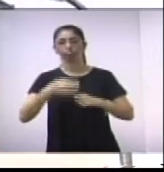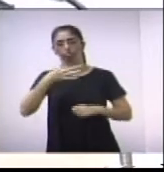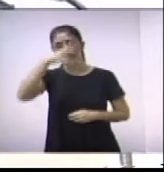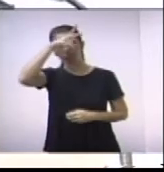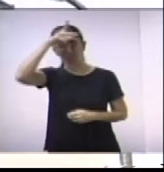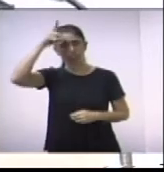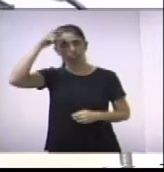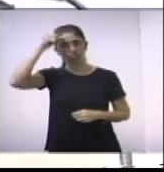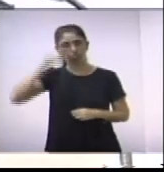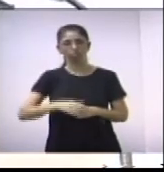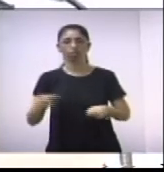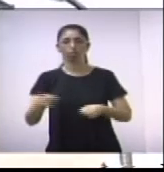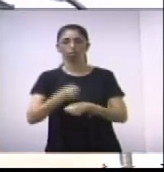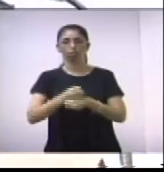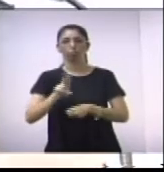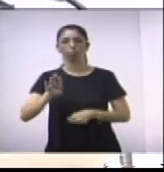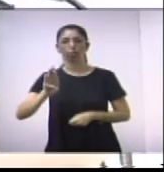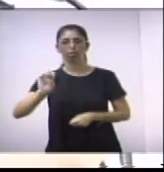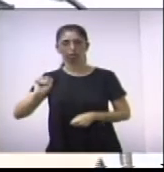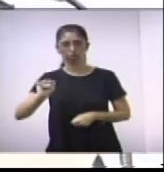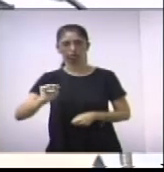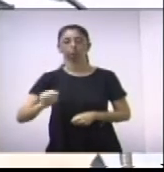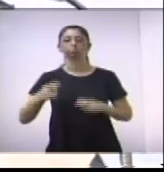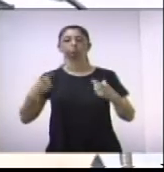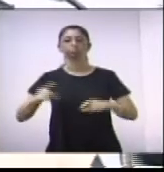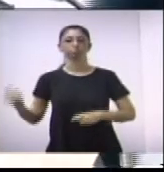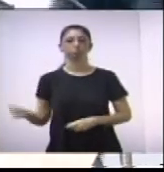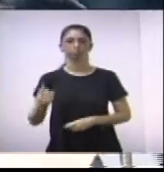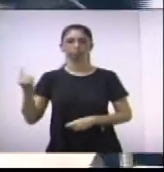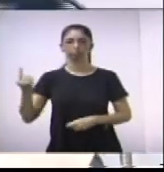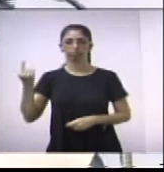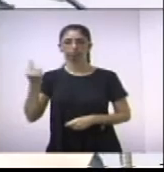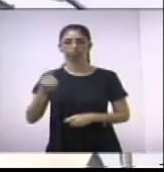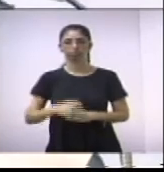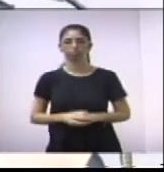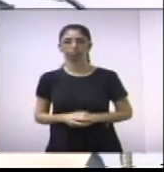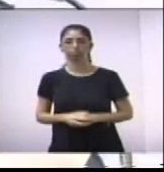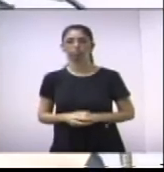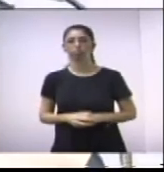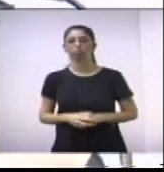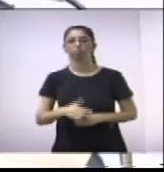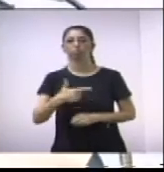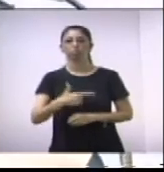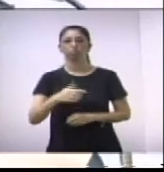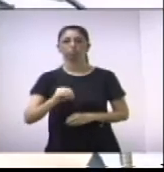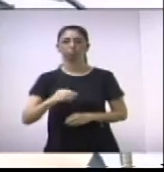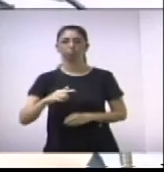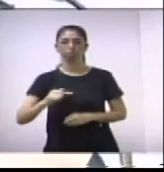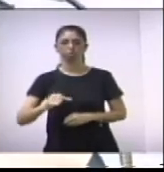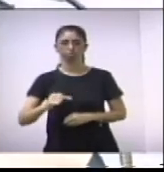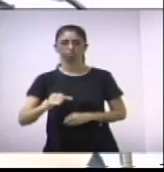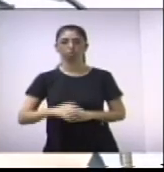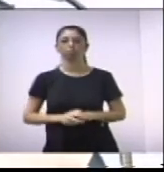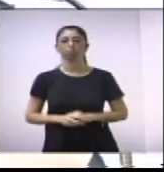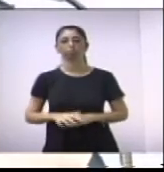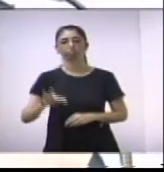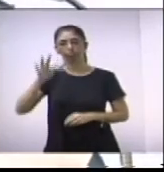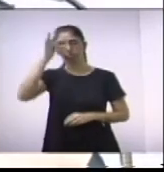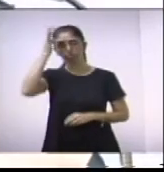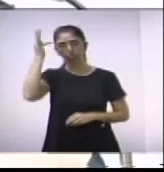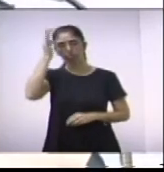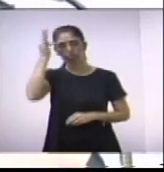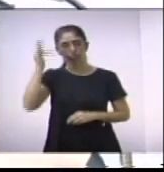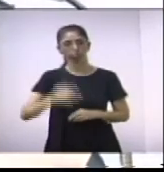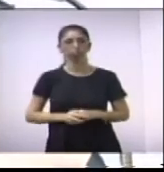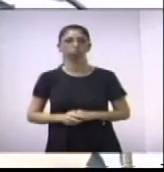sugere ao Executivo a reforma do UBS Jardim Planalto. Número 207, do vereador Flávio Xavier, que sugere ao Executivo que faça